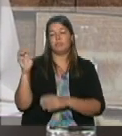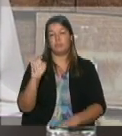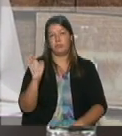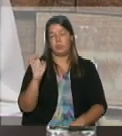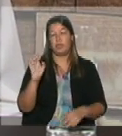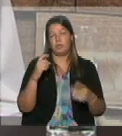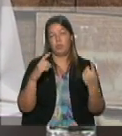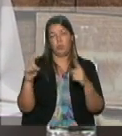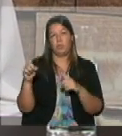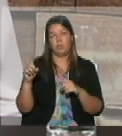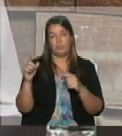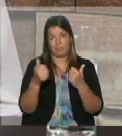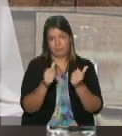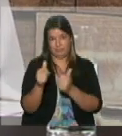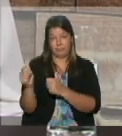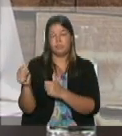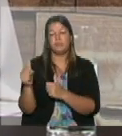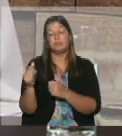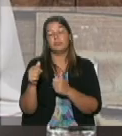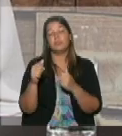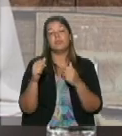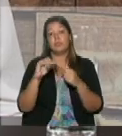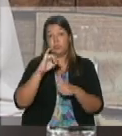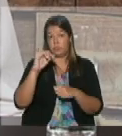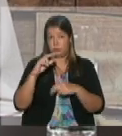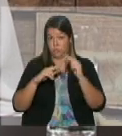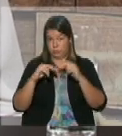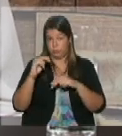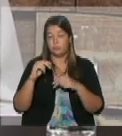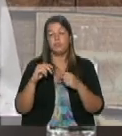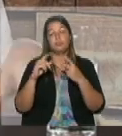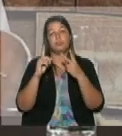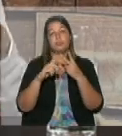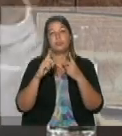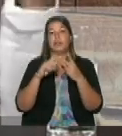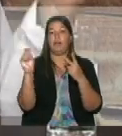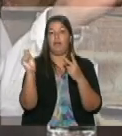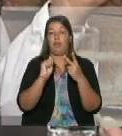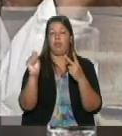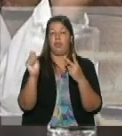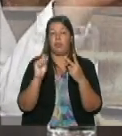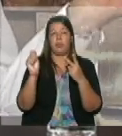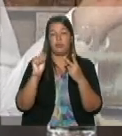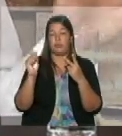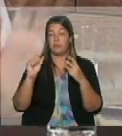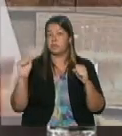um marco, isso em junho, e em agosto o Woodstock, que foi aquela